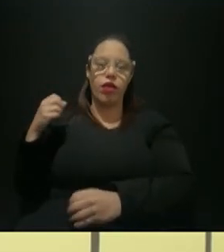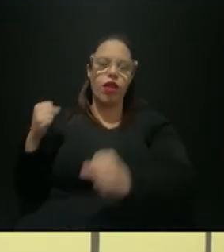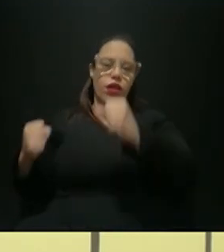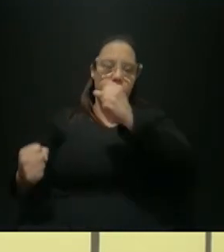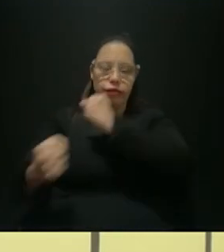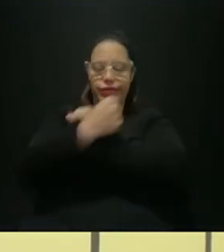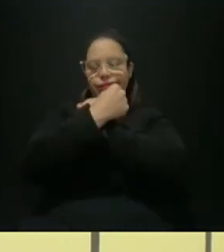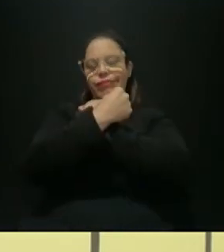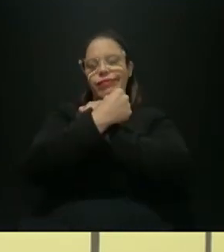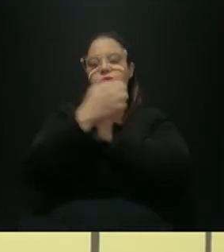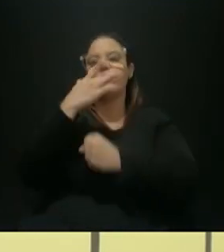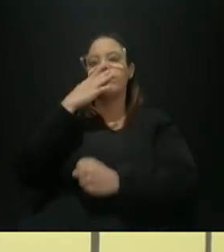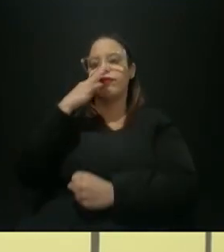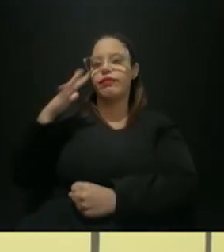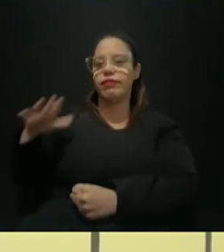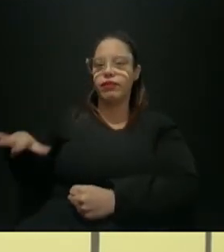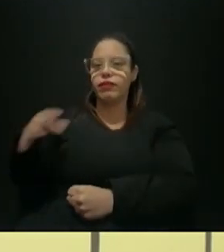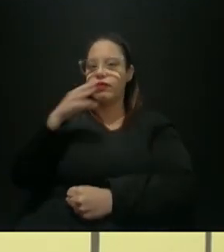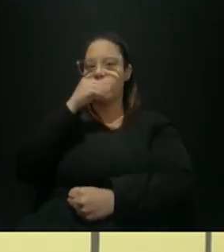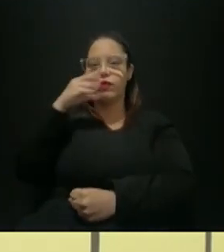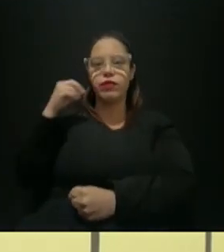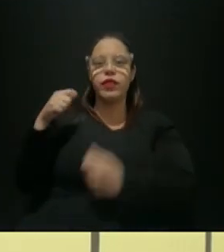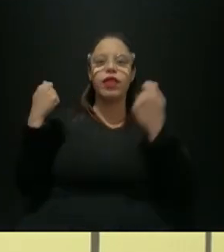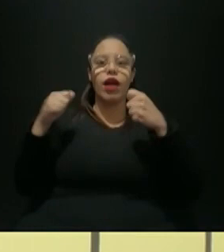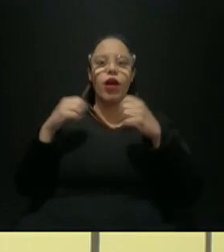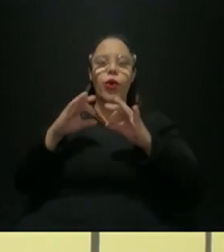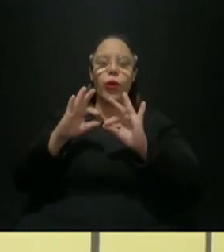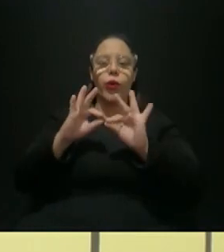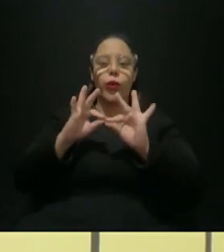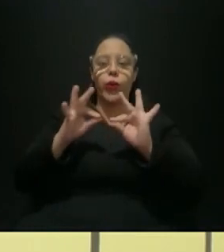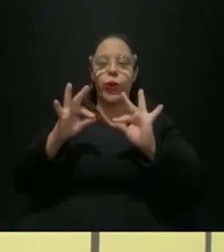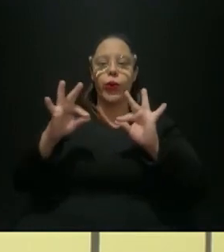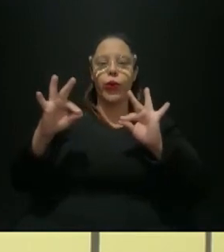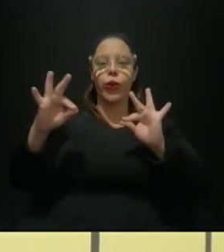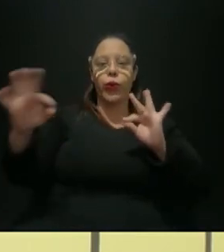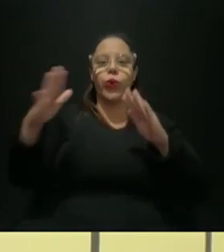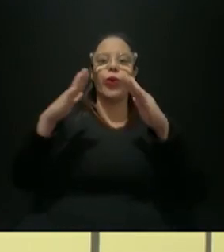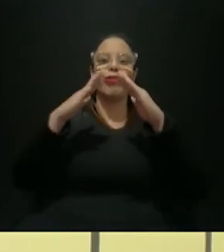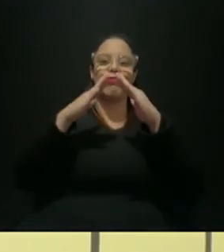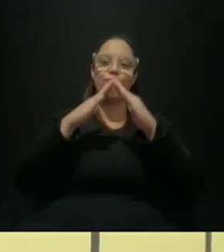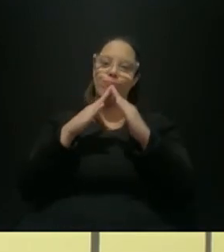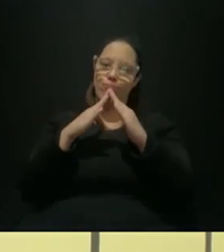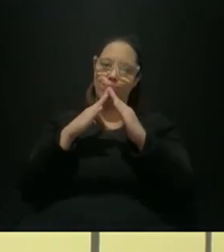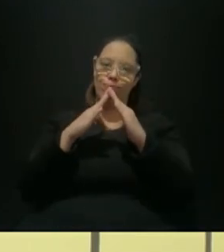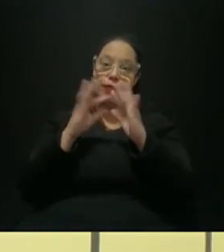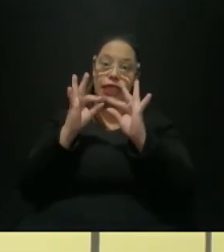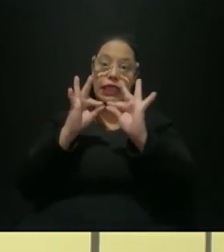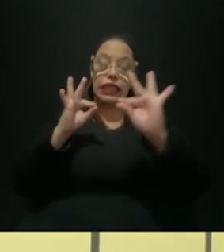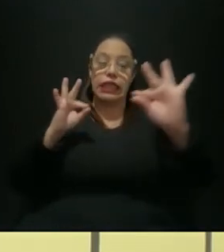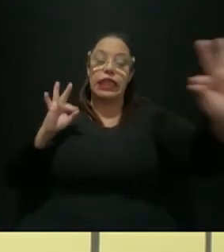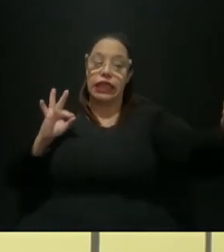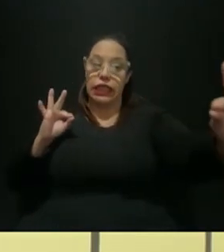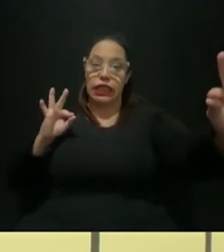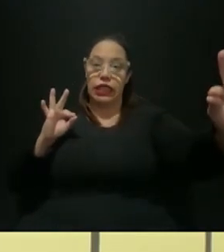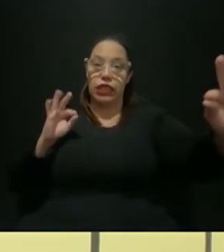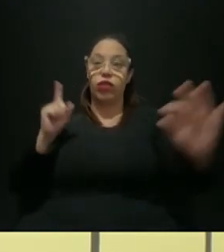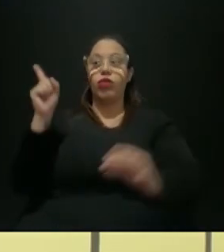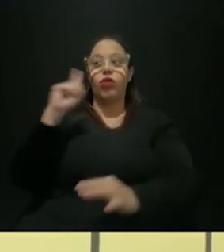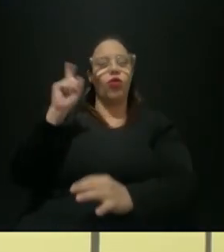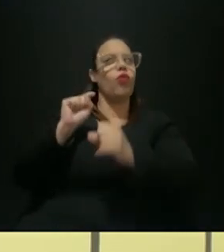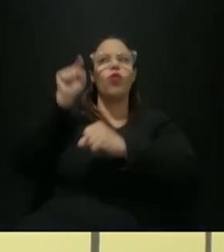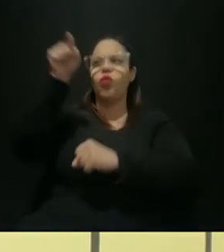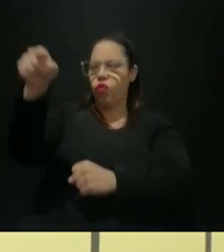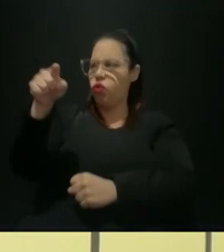crianças e adolescentes que precisaram ser afastados temporariamente de casa. Só por que proteção. Aí não vão para um abrigo. Não. Tem essa alternativa.